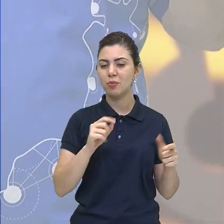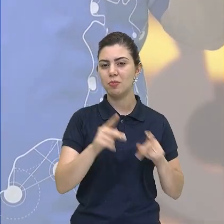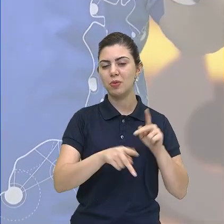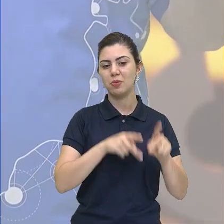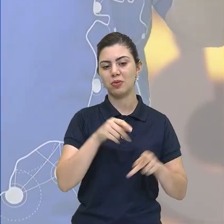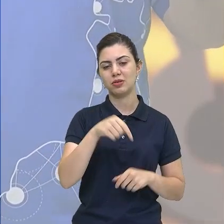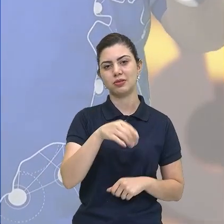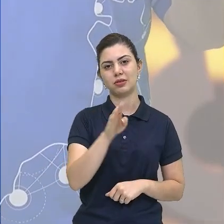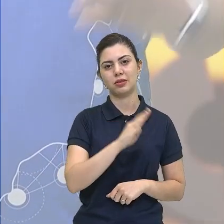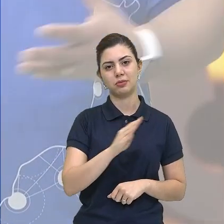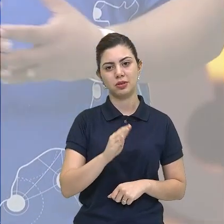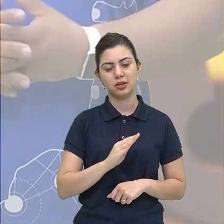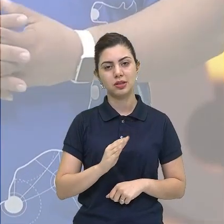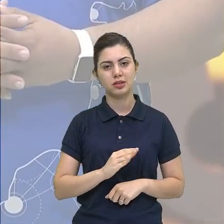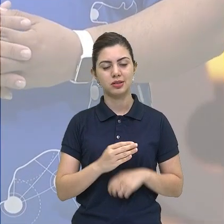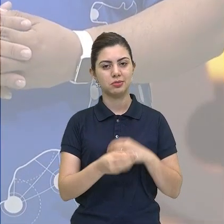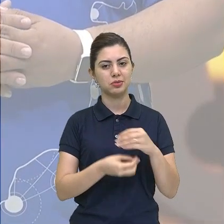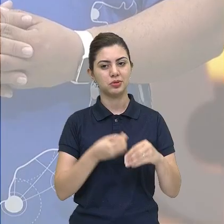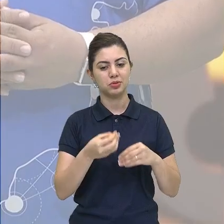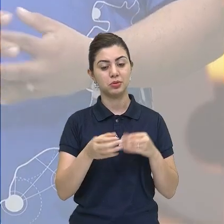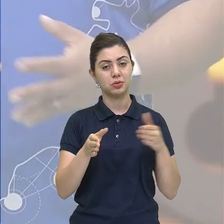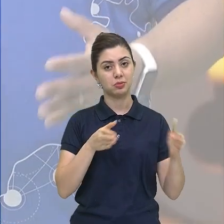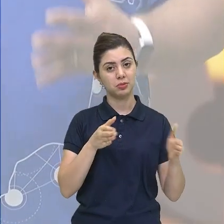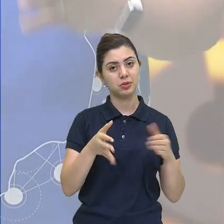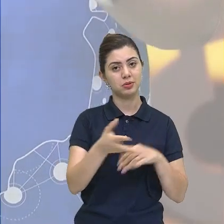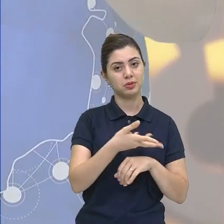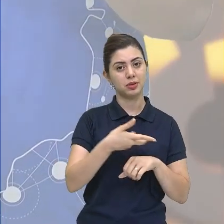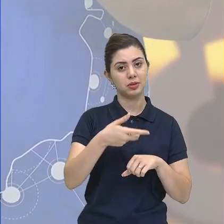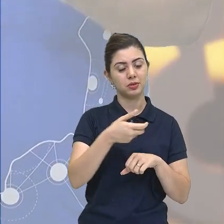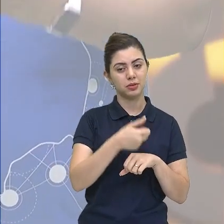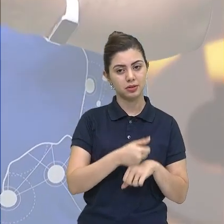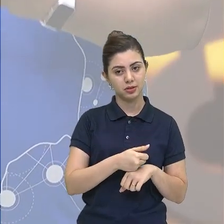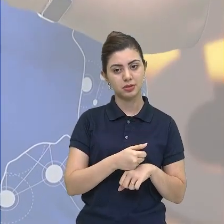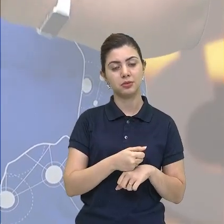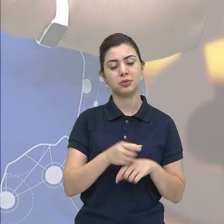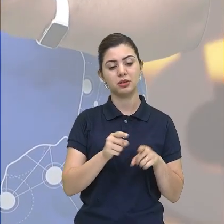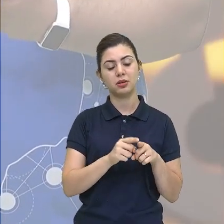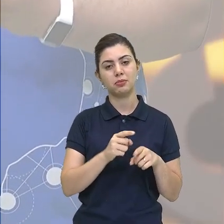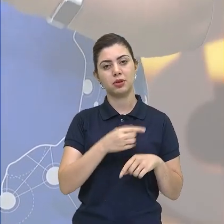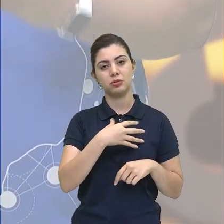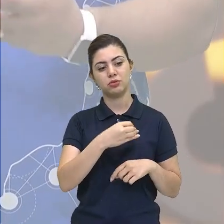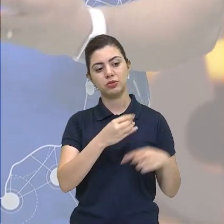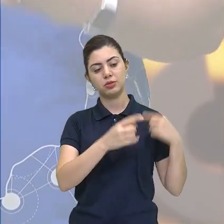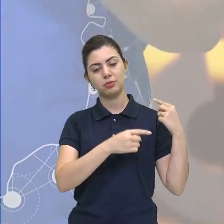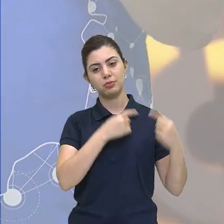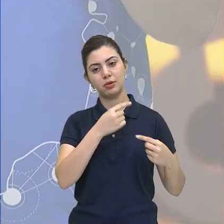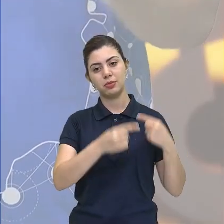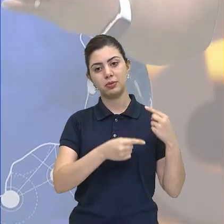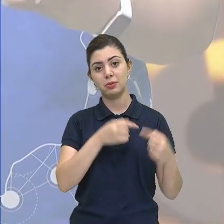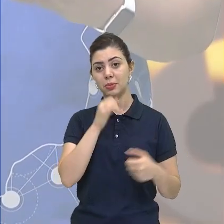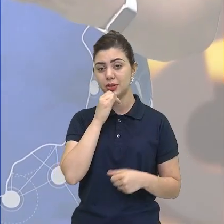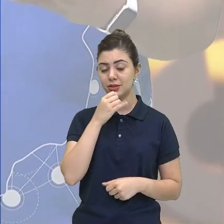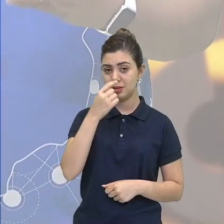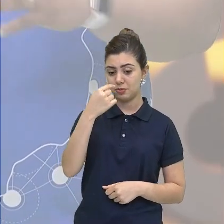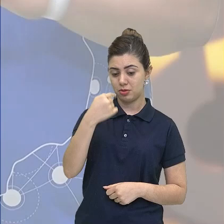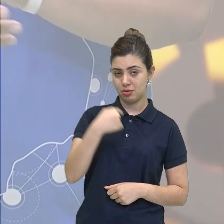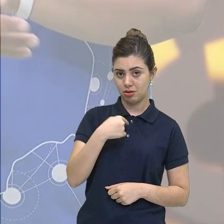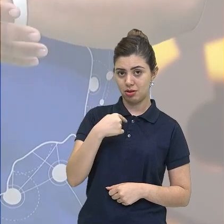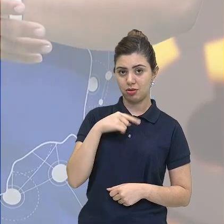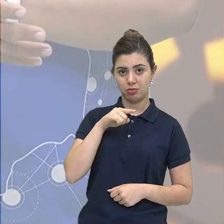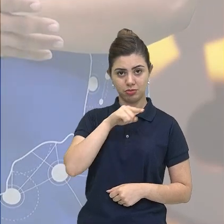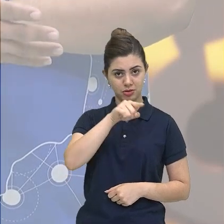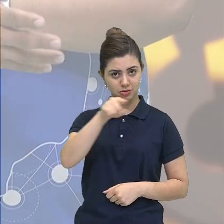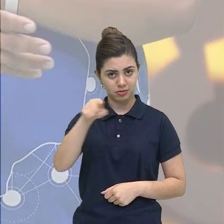população brasileira, mesmo durante o período colonial, e seus descendentes hoje, como eu ou você também, que